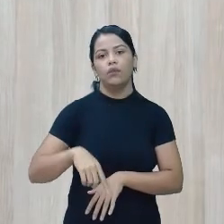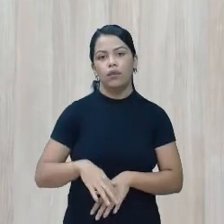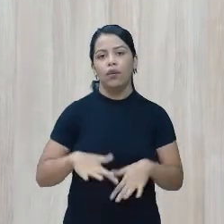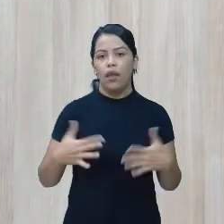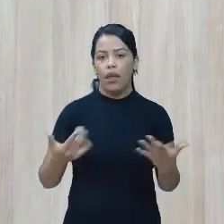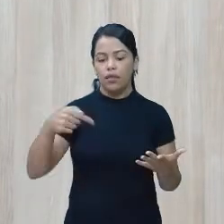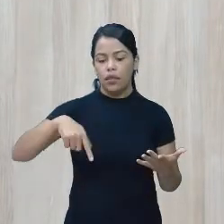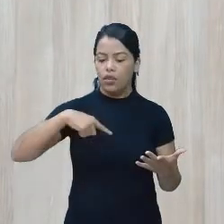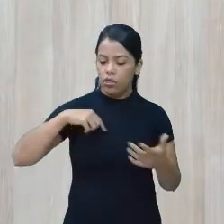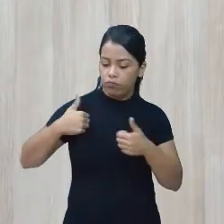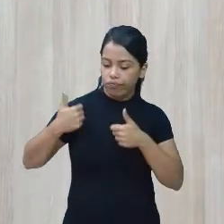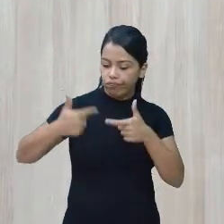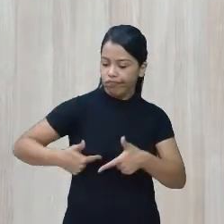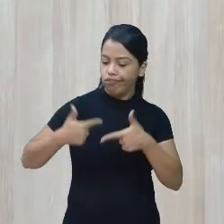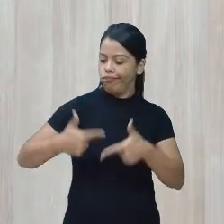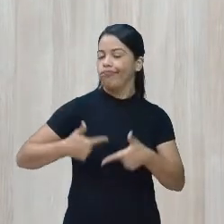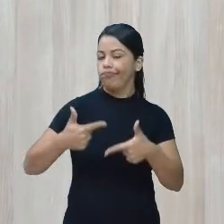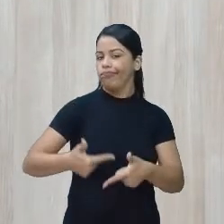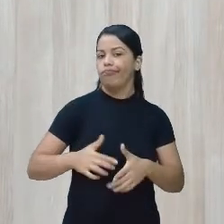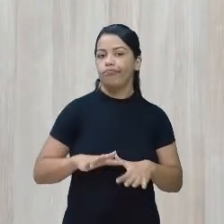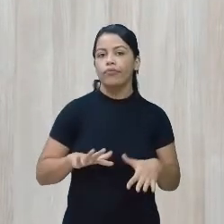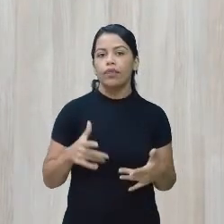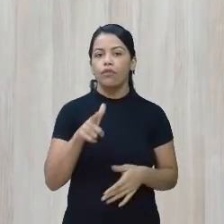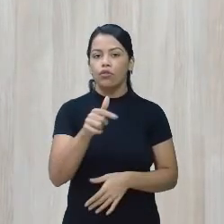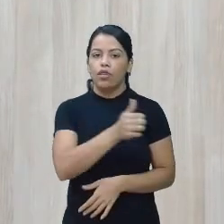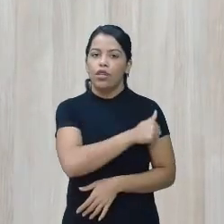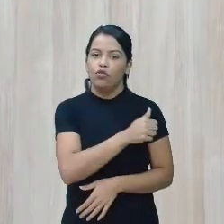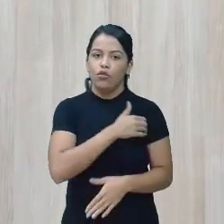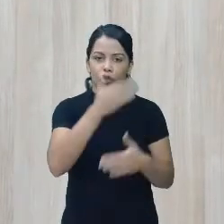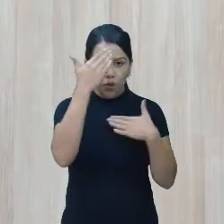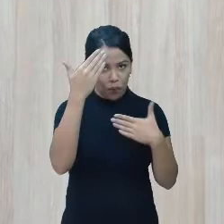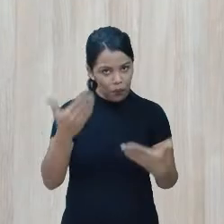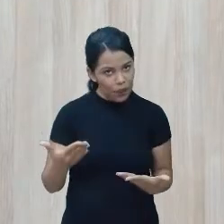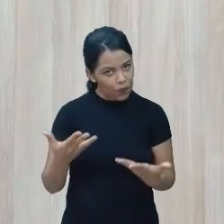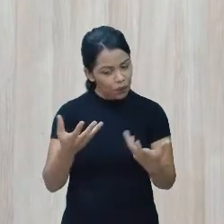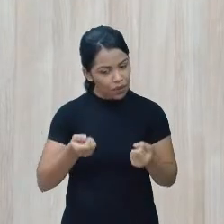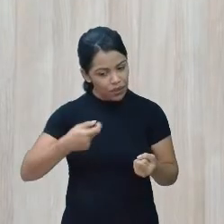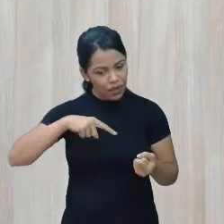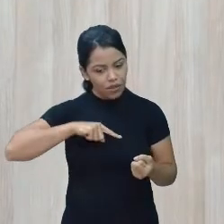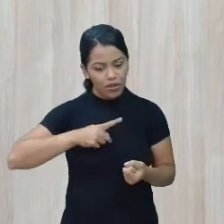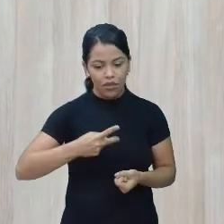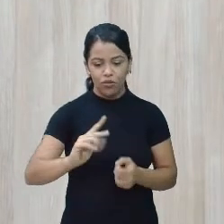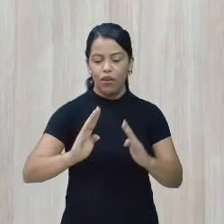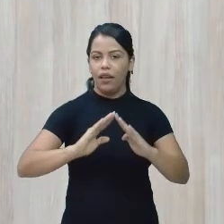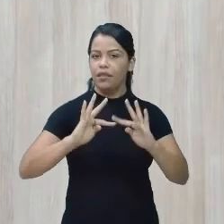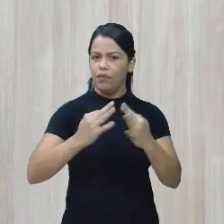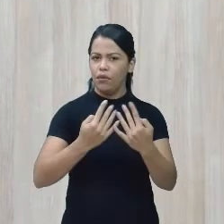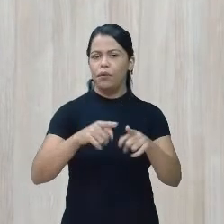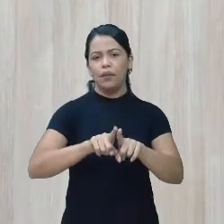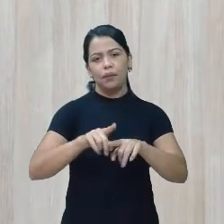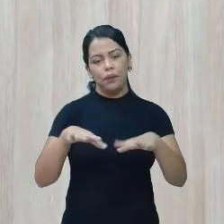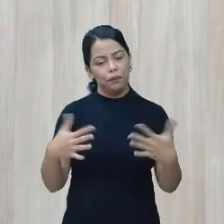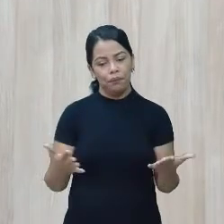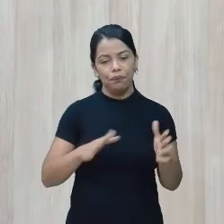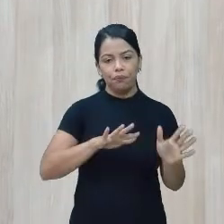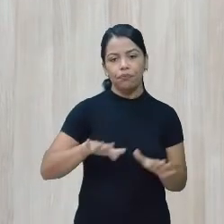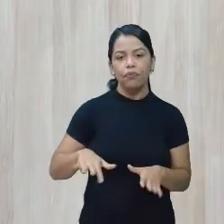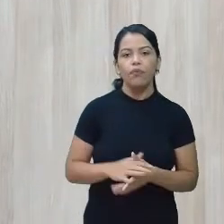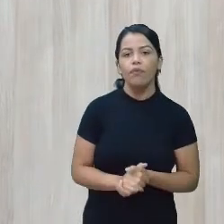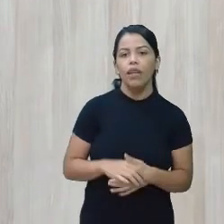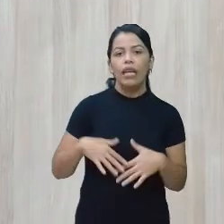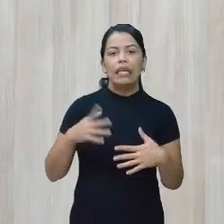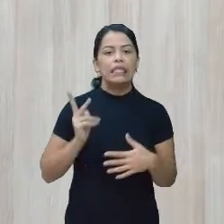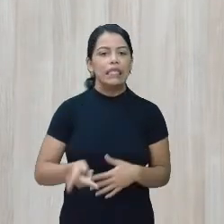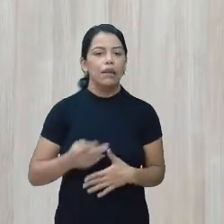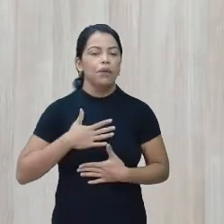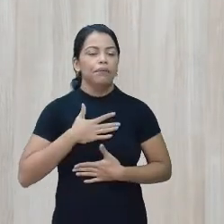você, estudante, então, obrigado por nos receber em sua casa, toda a família também. Enfim, então, é sempre uma satisfação